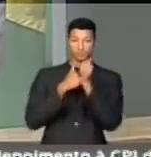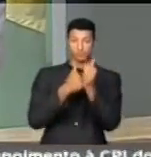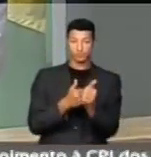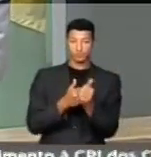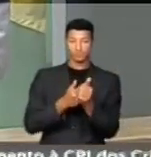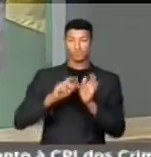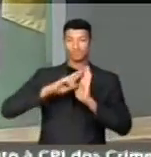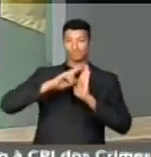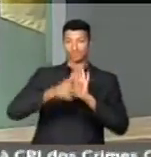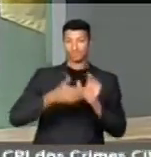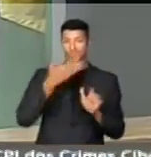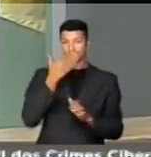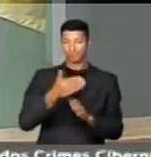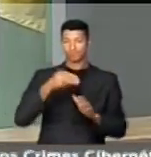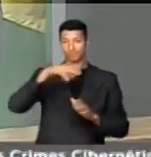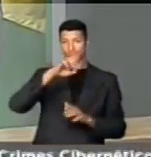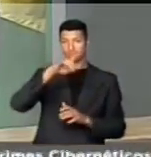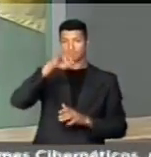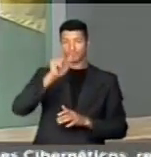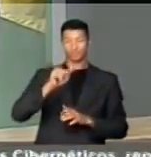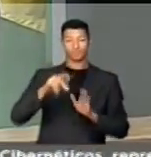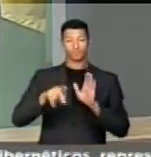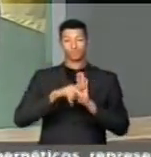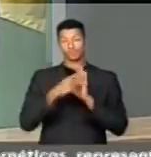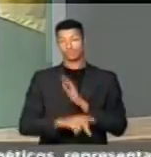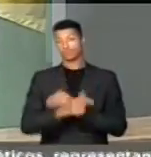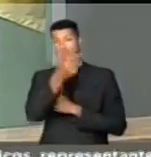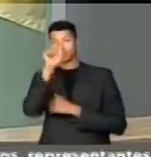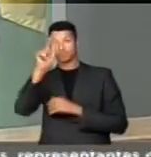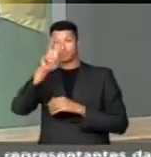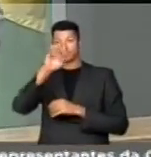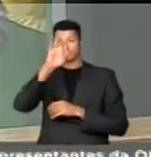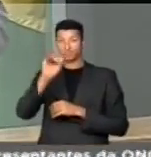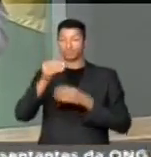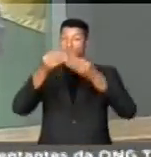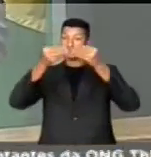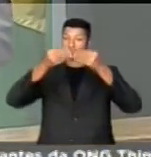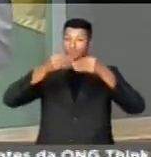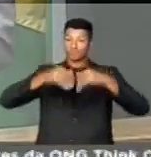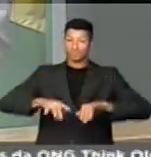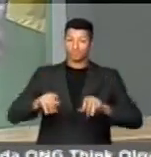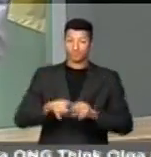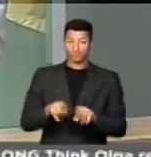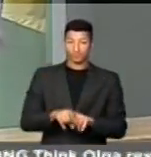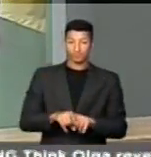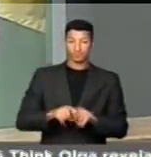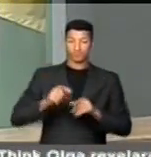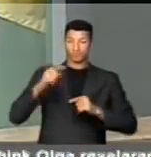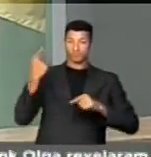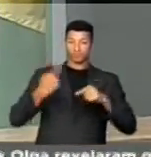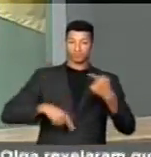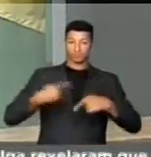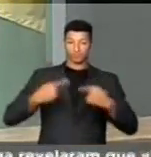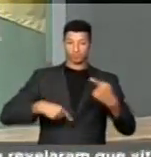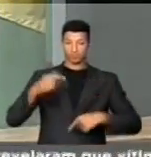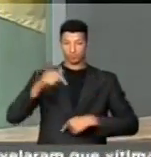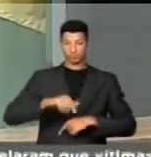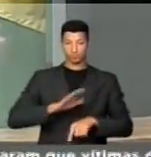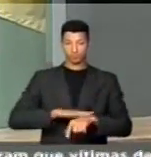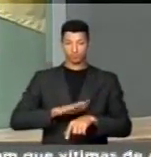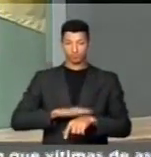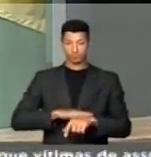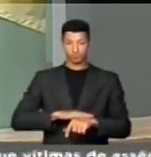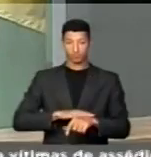de uma série de outras medidas, de uma série de outros vetos, e fica prejudicada a discussão aqui no momento